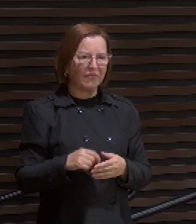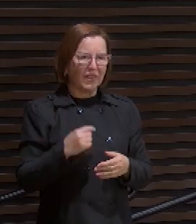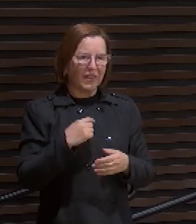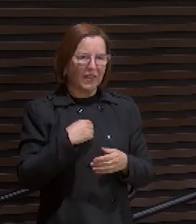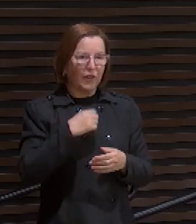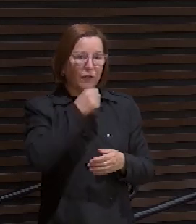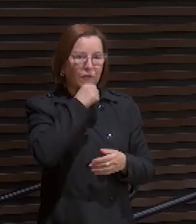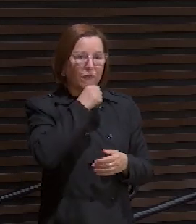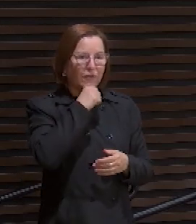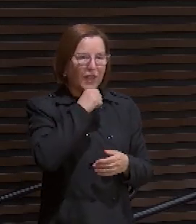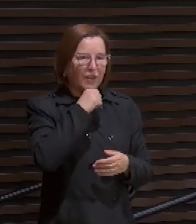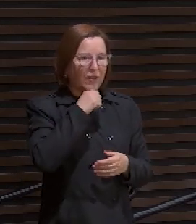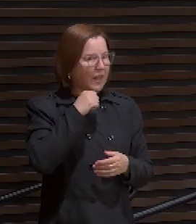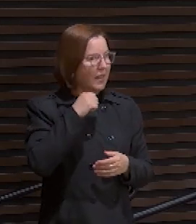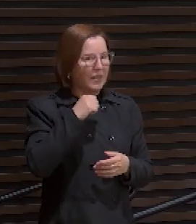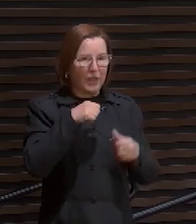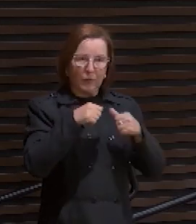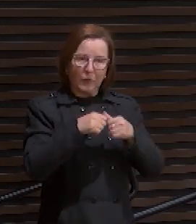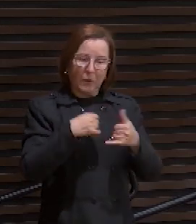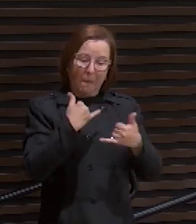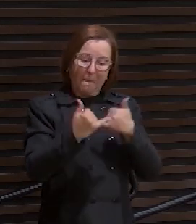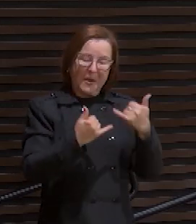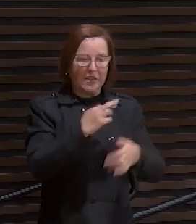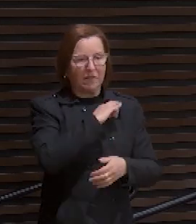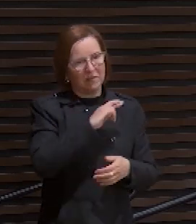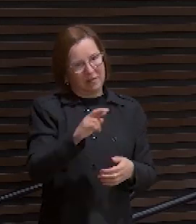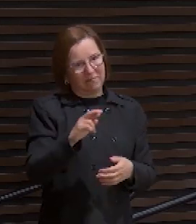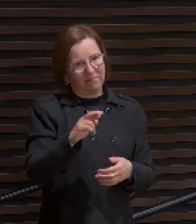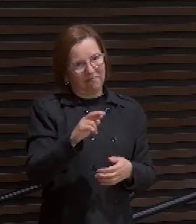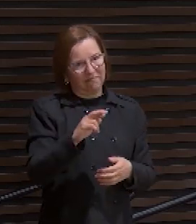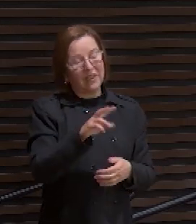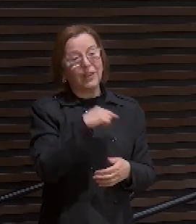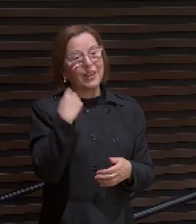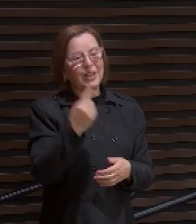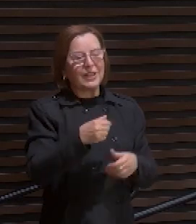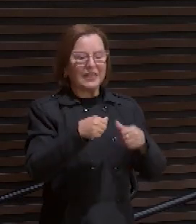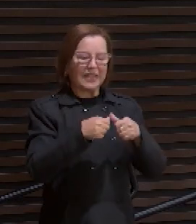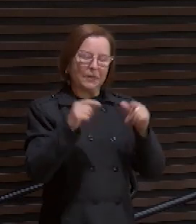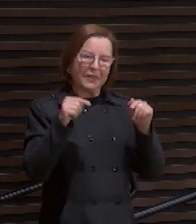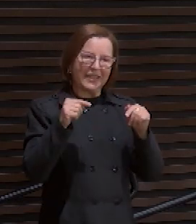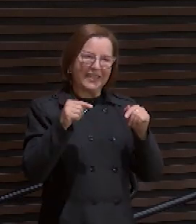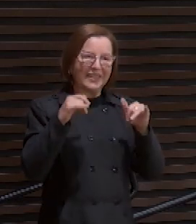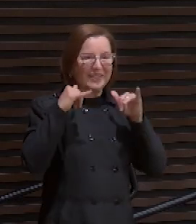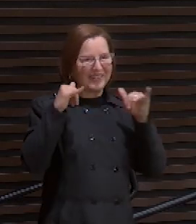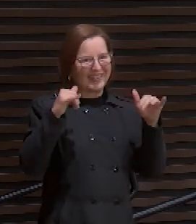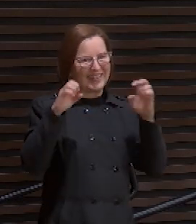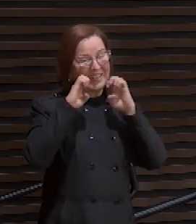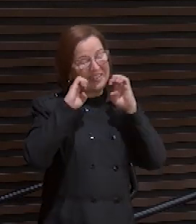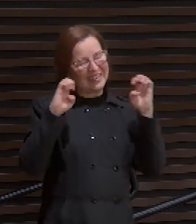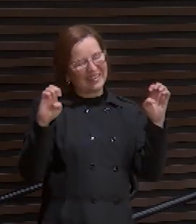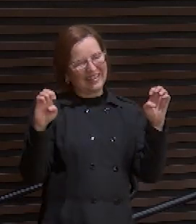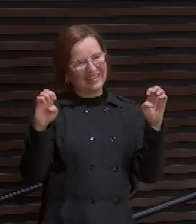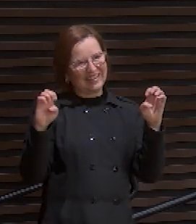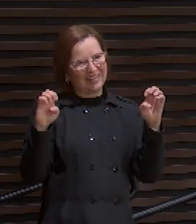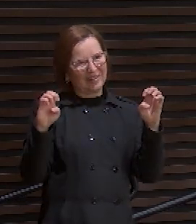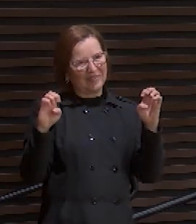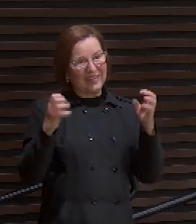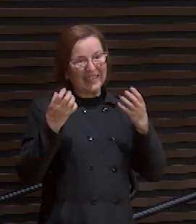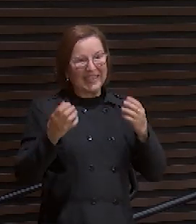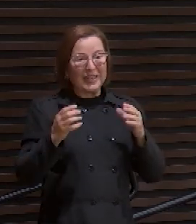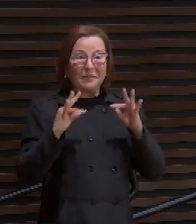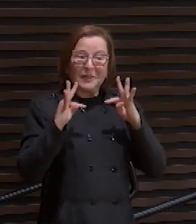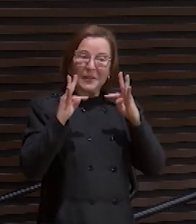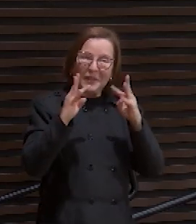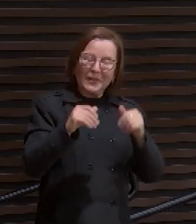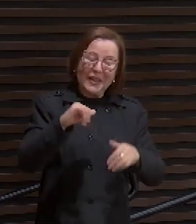aqui brincando de religião. Nós estamos aqui na proclamação do Evangelho e queremos que